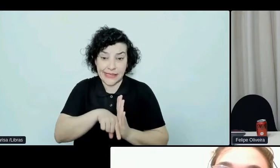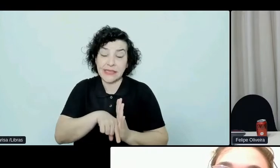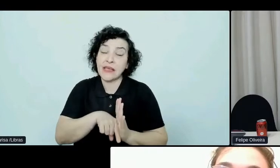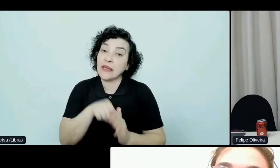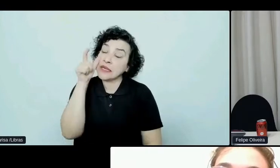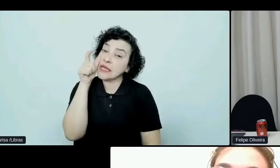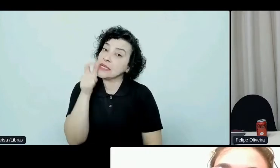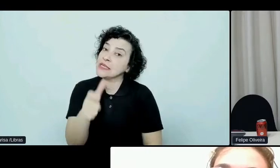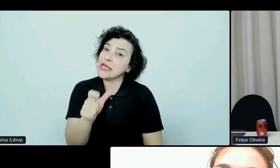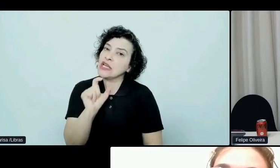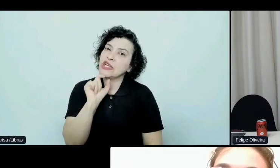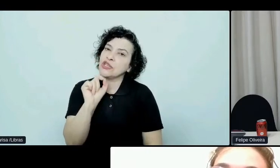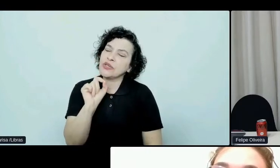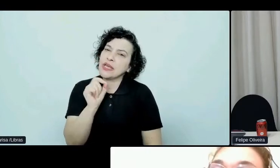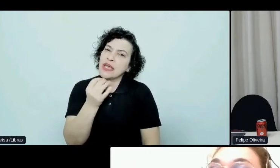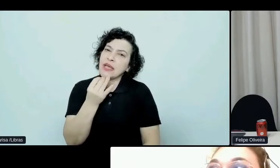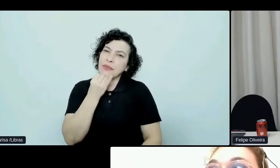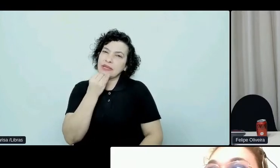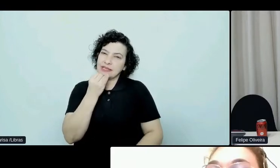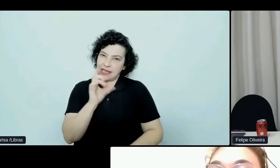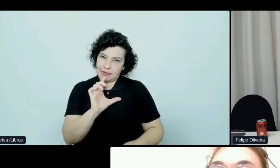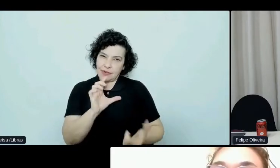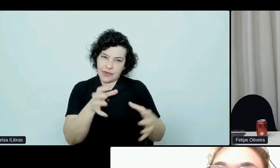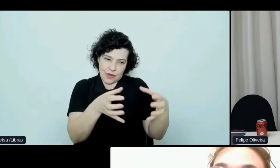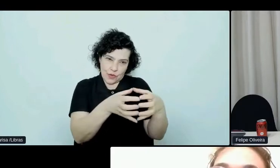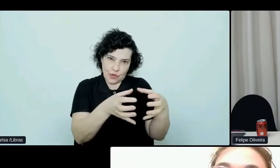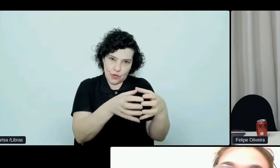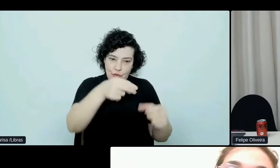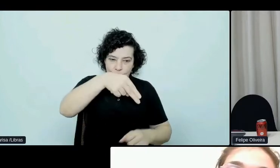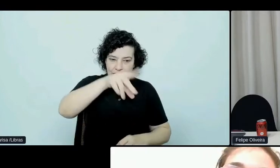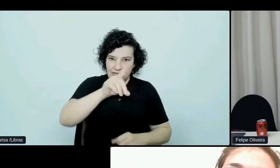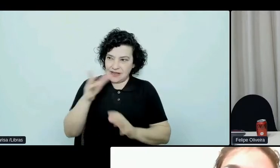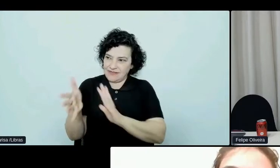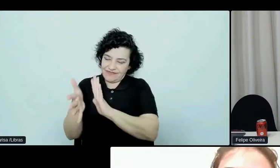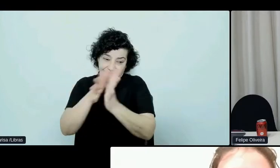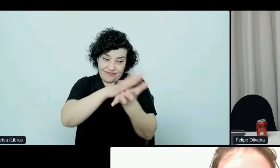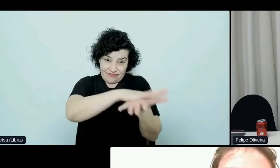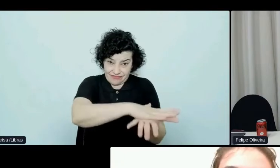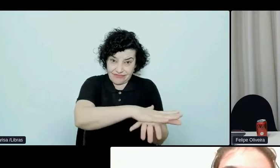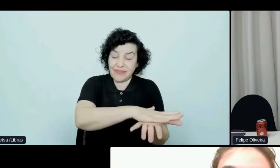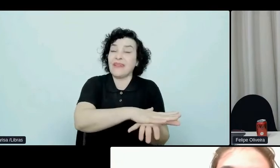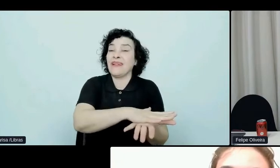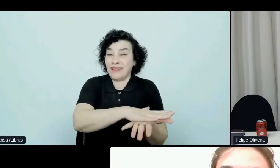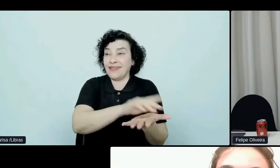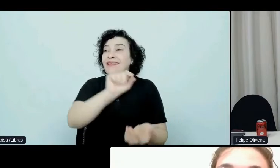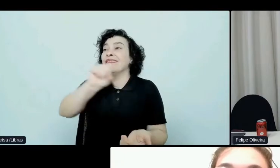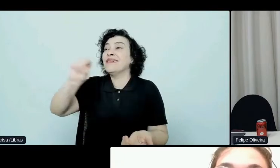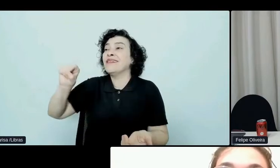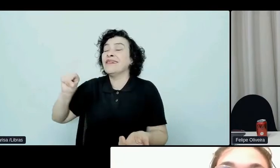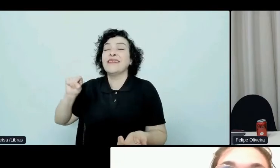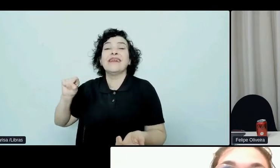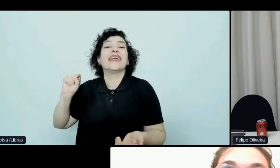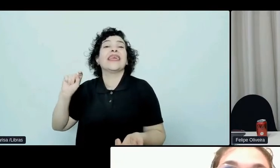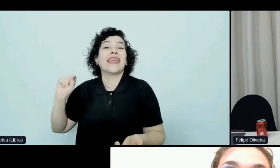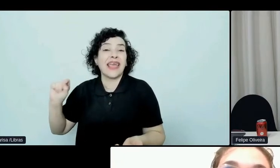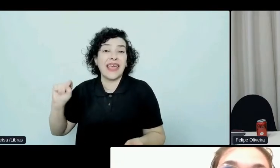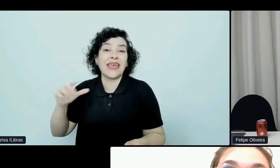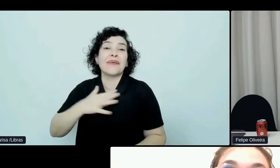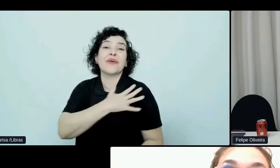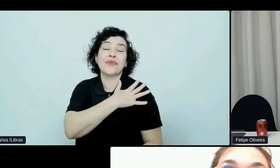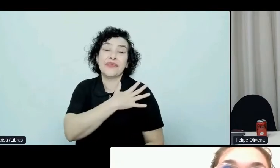vimos muito preconceito, a psicofobia é uma coisa que é estampada. Eu andei